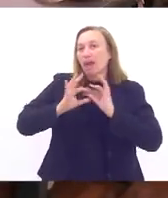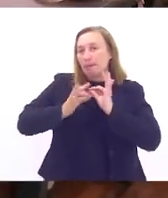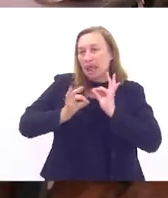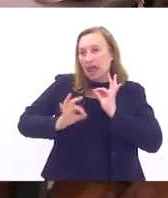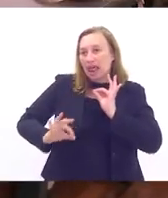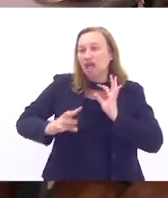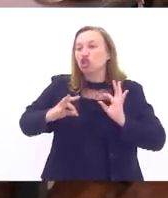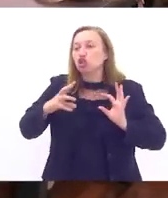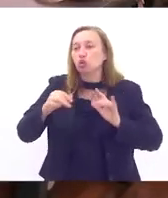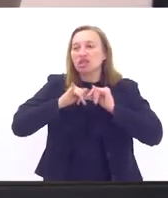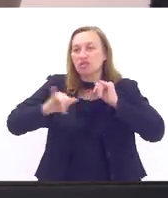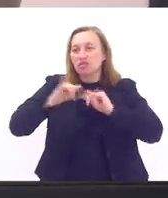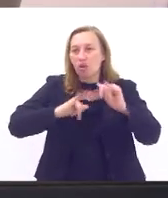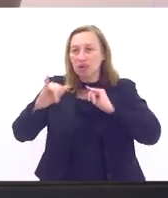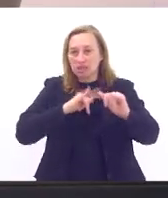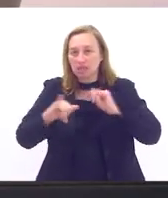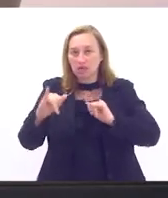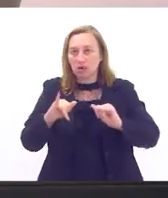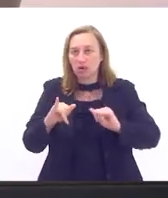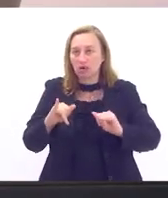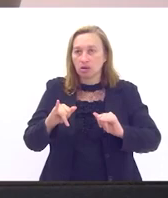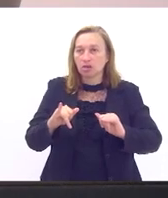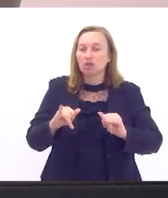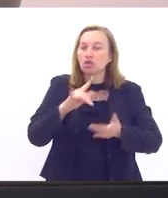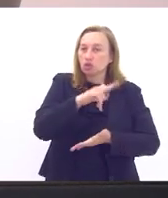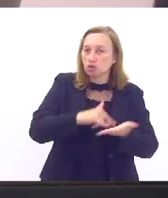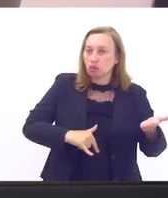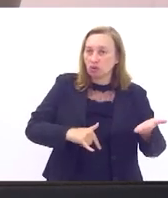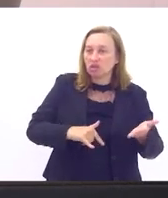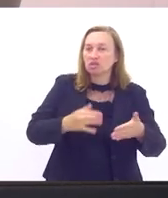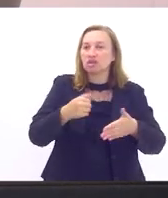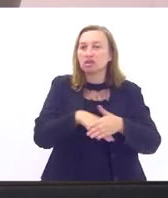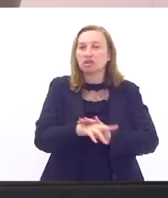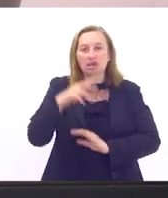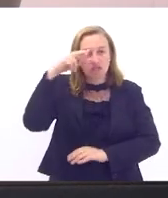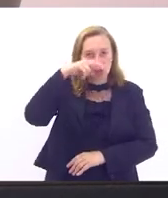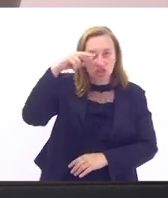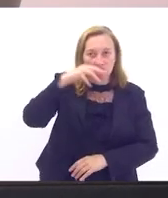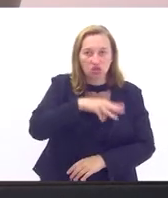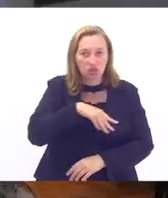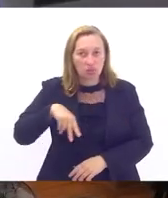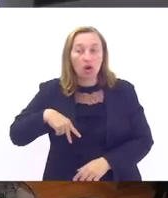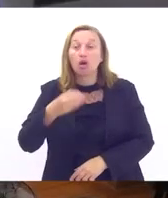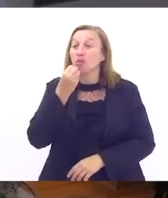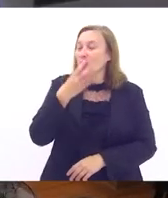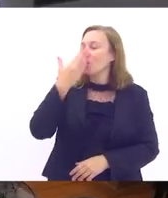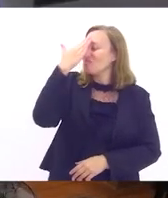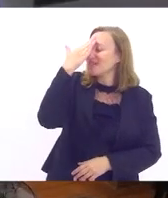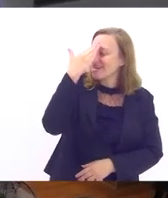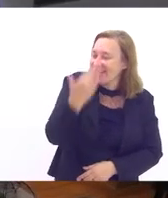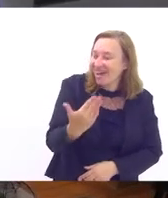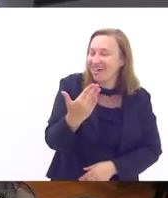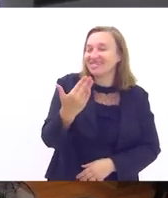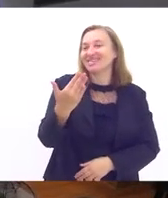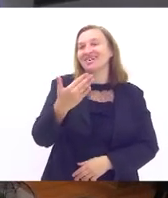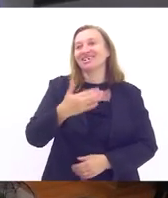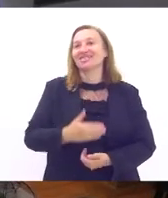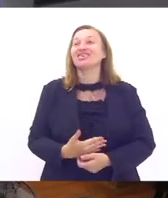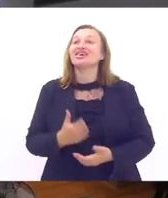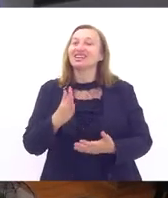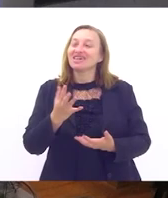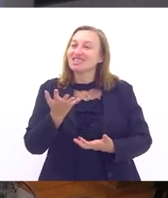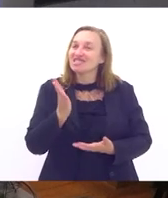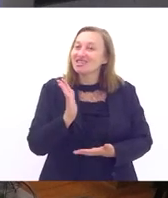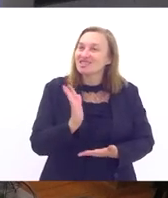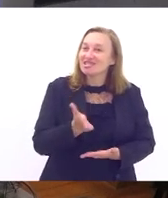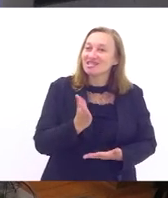essas informações estão documentadas na investigação do Ministério Público. Bom, obrigada. Eu queria já,